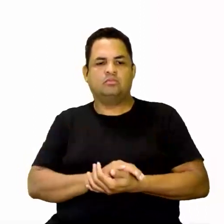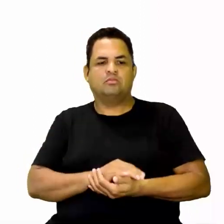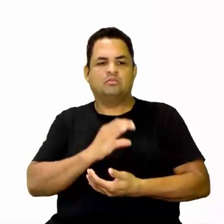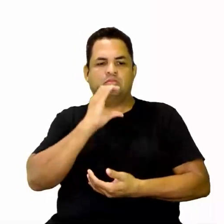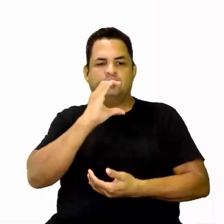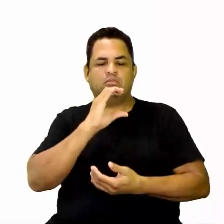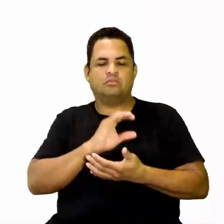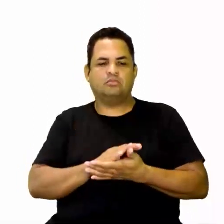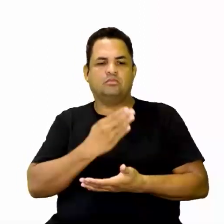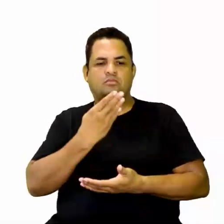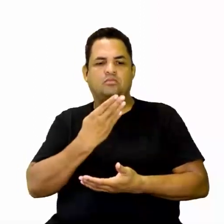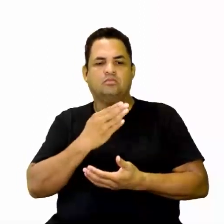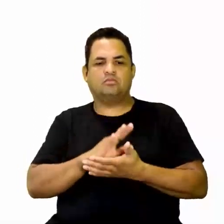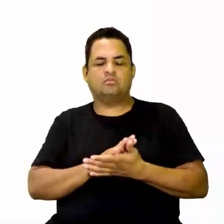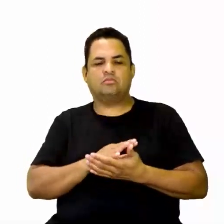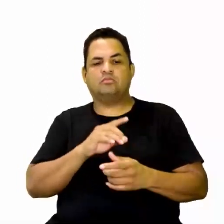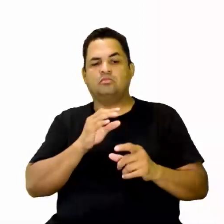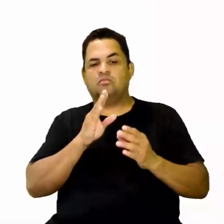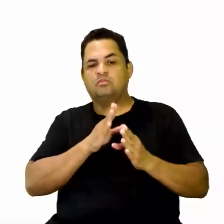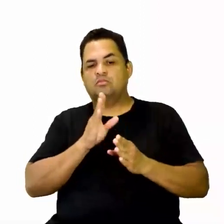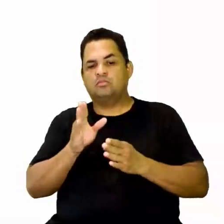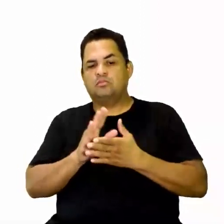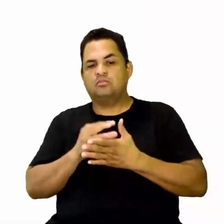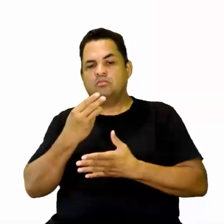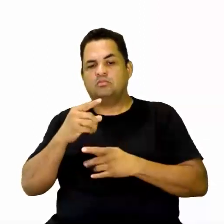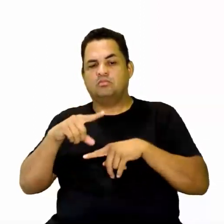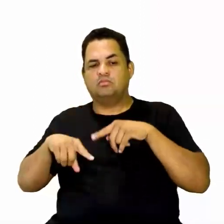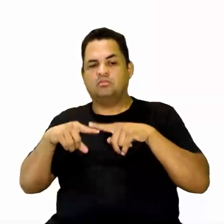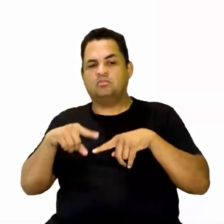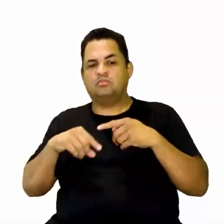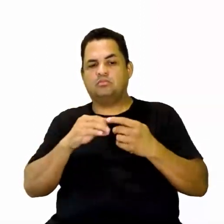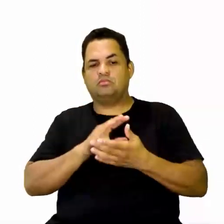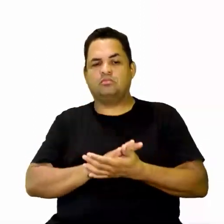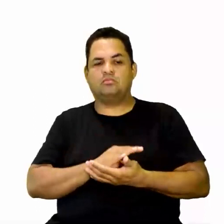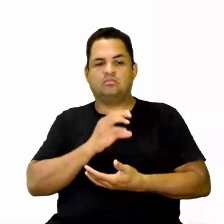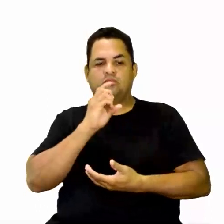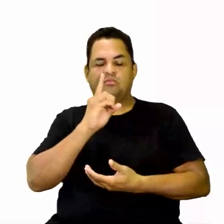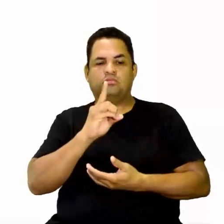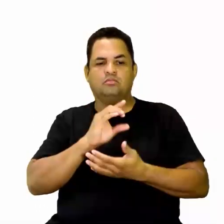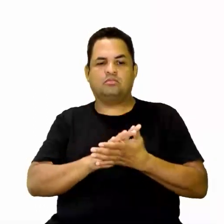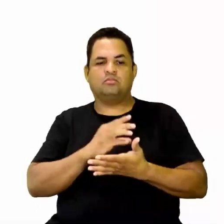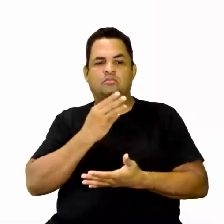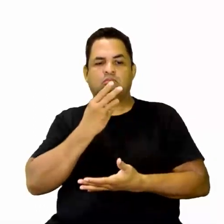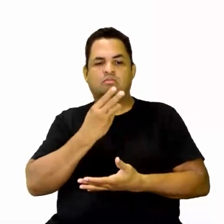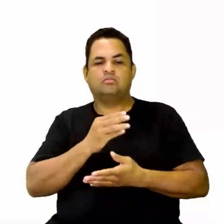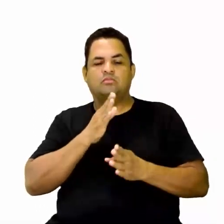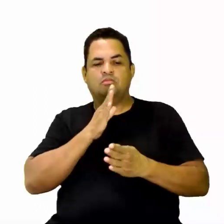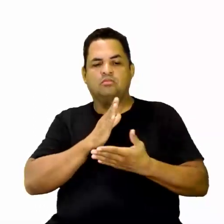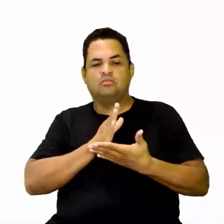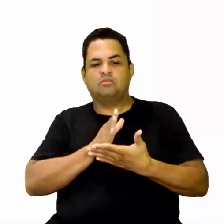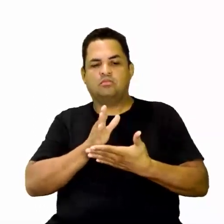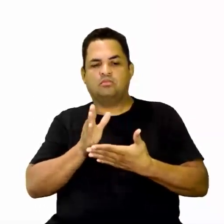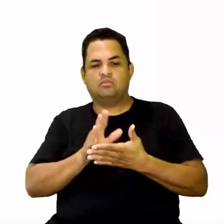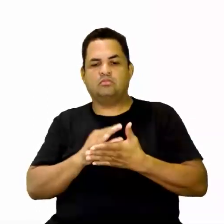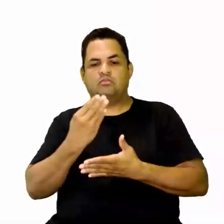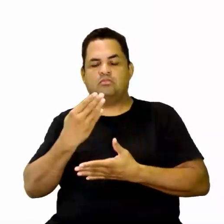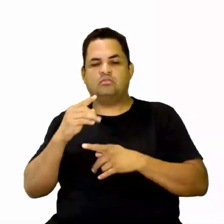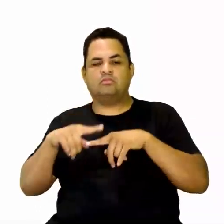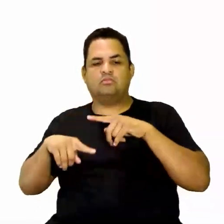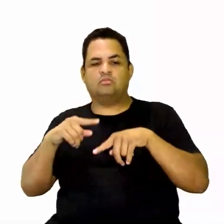Letra C, 4 fases e 3 componentes. Letra D, 3 fases e 4